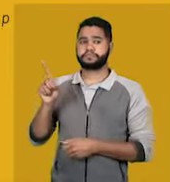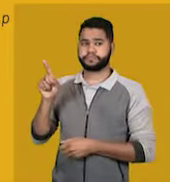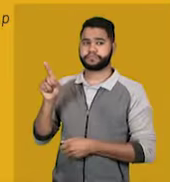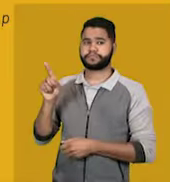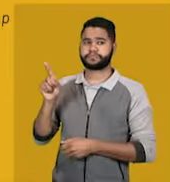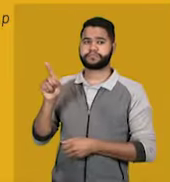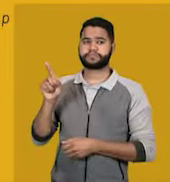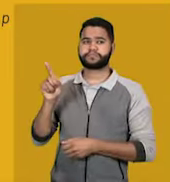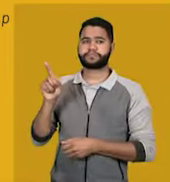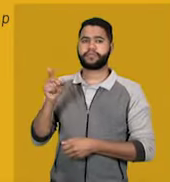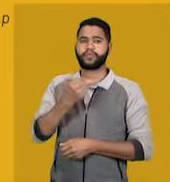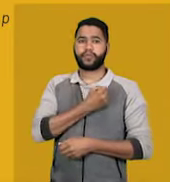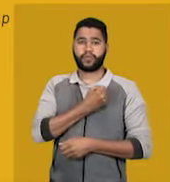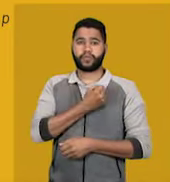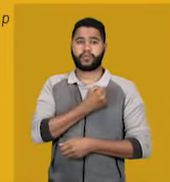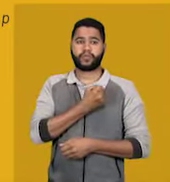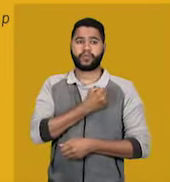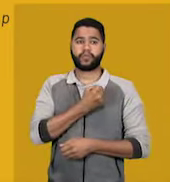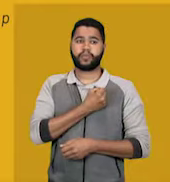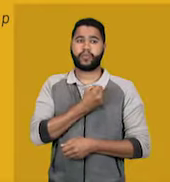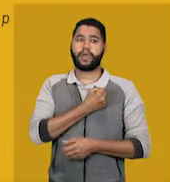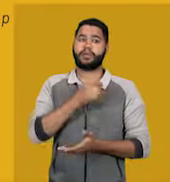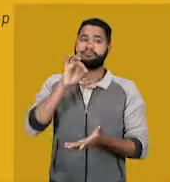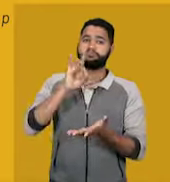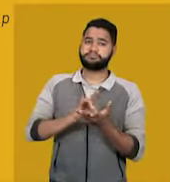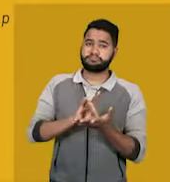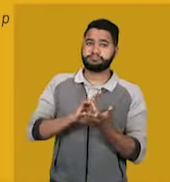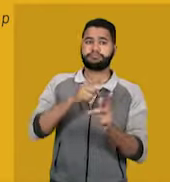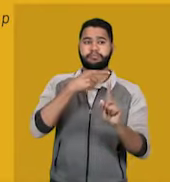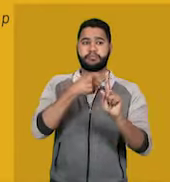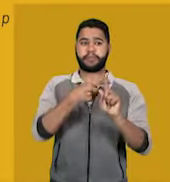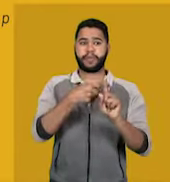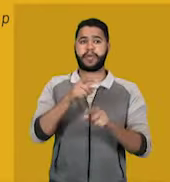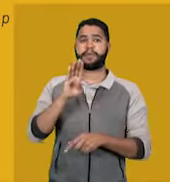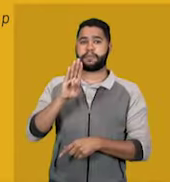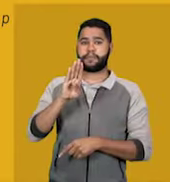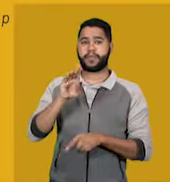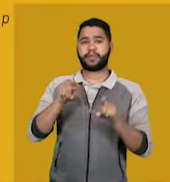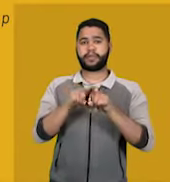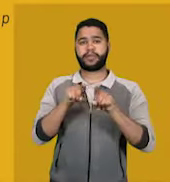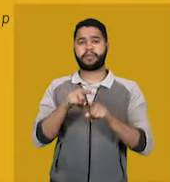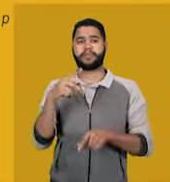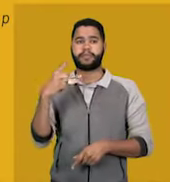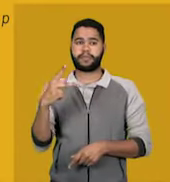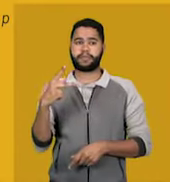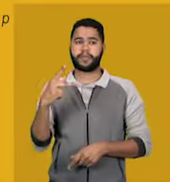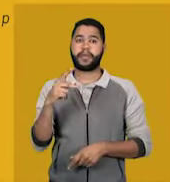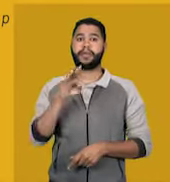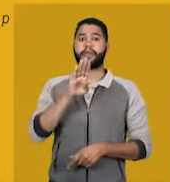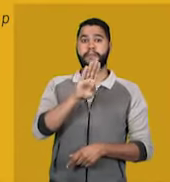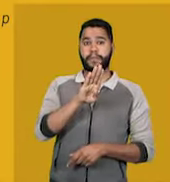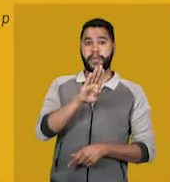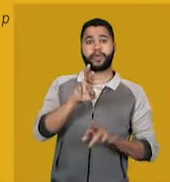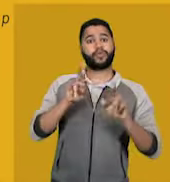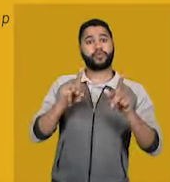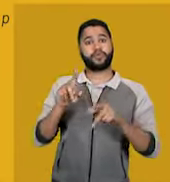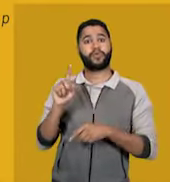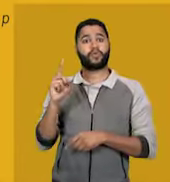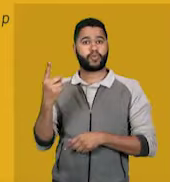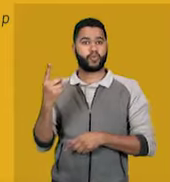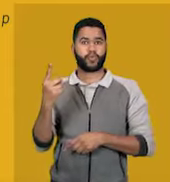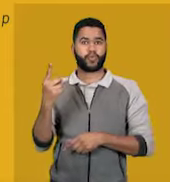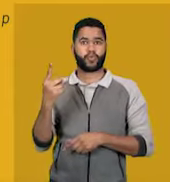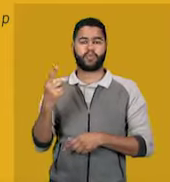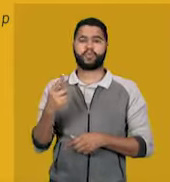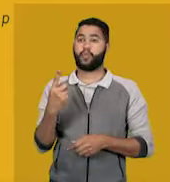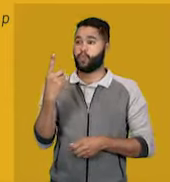Então dado os números reais positivos B e P, com B diferente de 1, ou seja, não pode